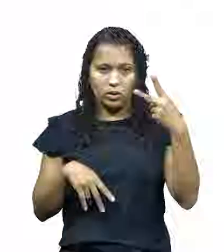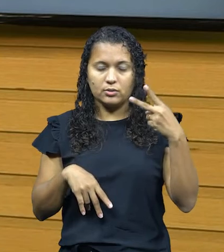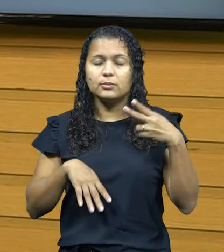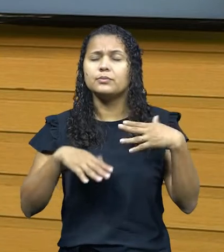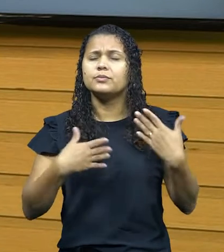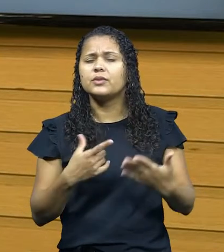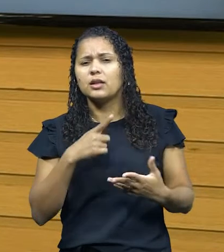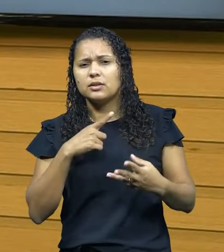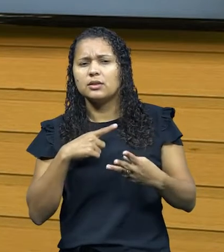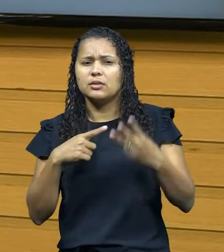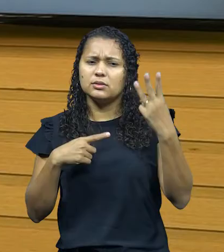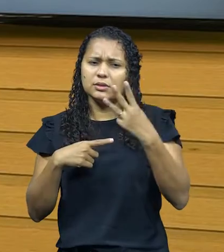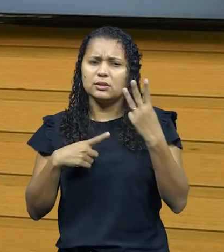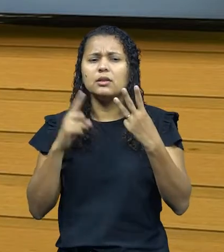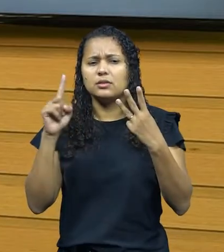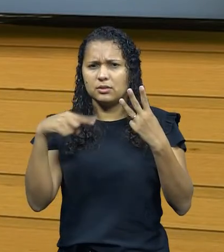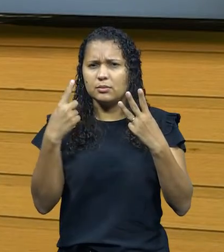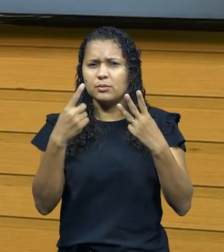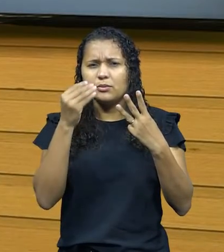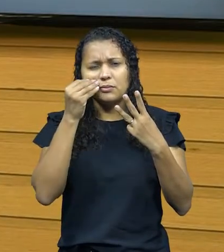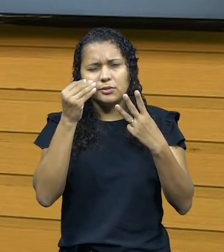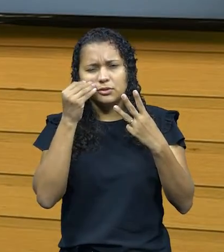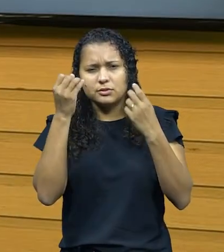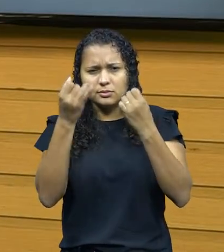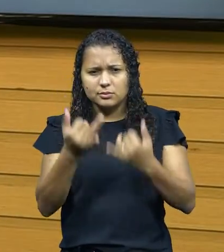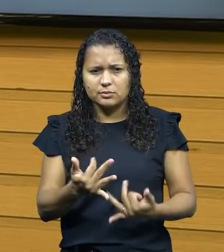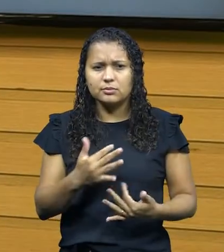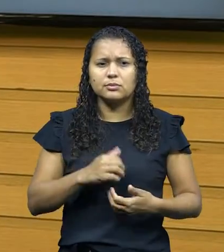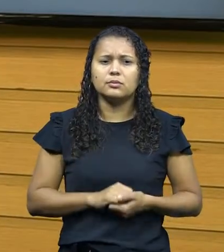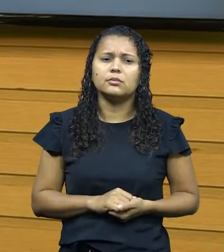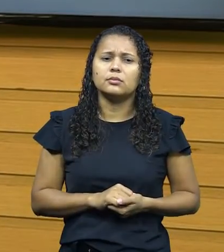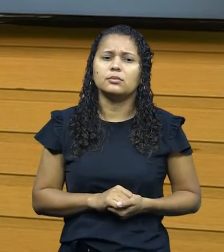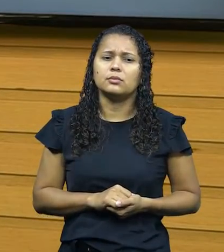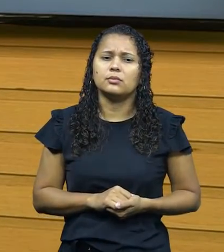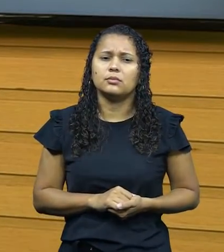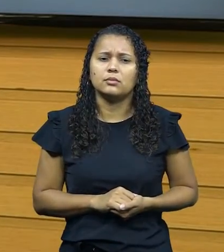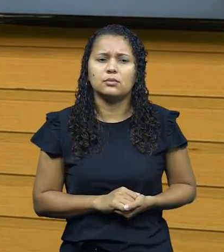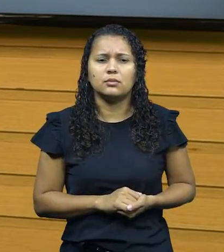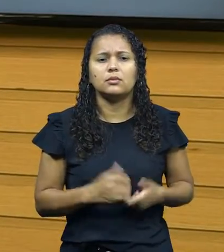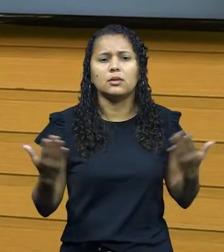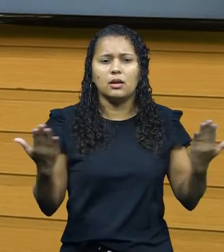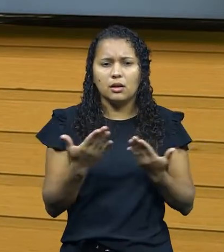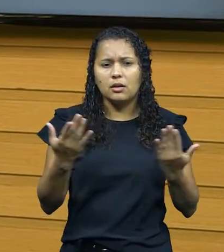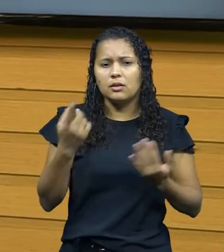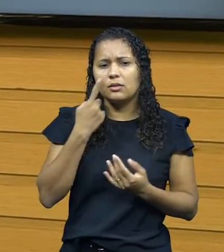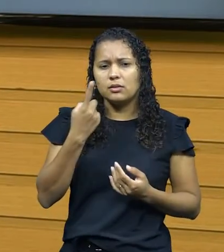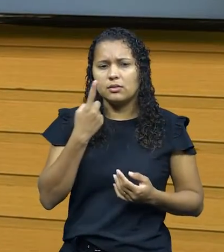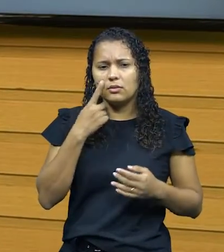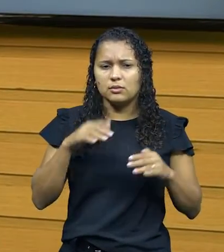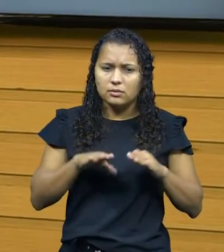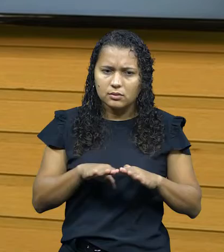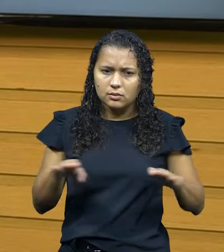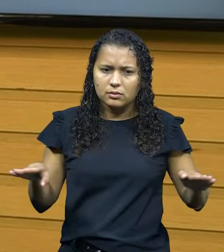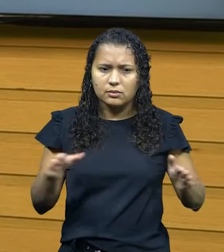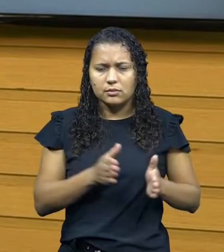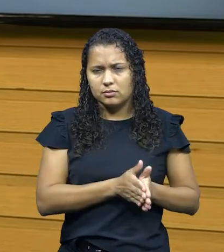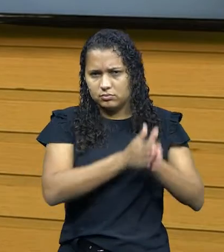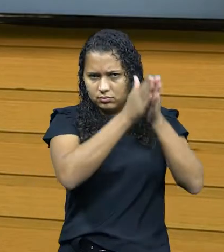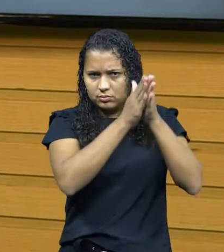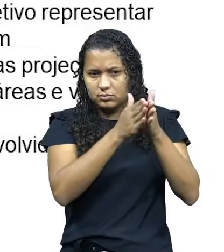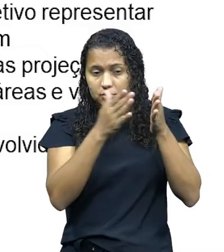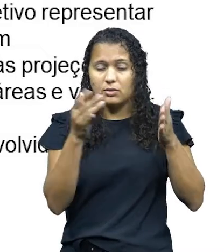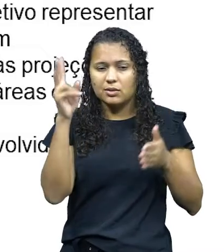horizontal. Surge até um terceiro plano, eu vou até mostrar mais na frente para vocês esse terceiro plano, mas vamos nos atentar ao plano vertical e ao plano